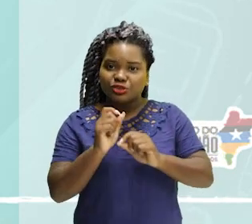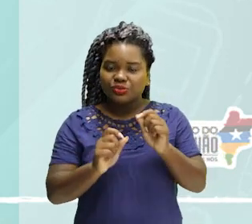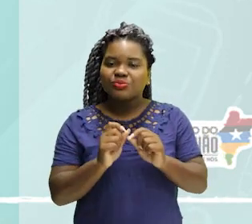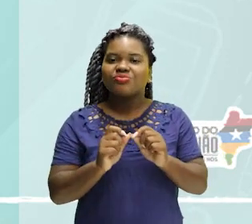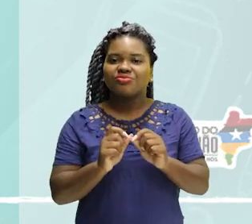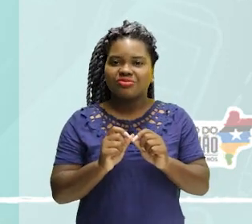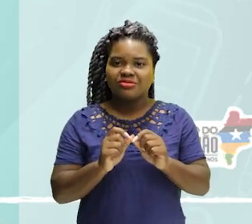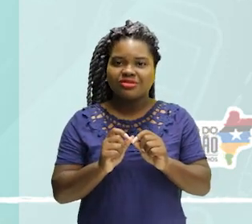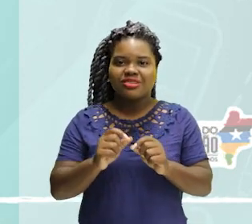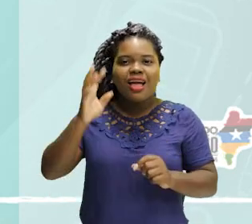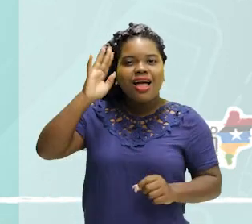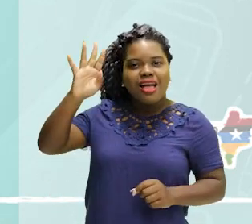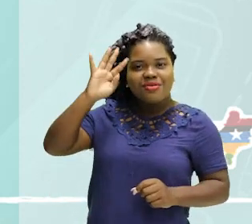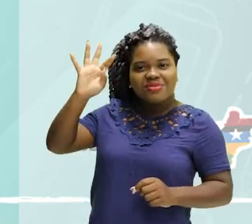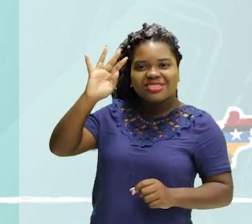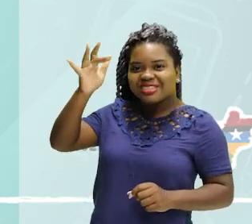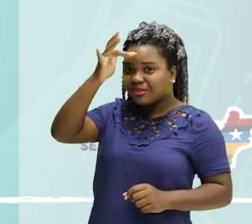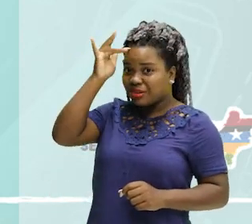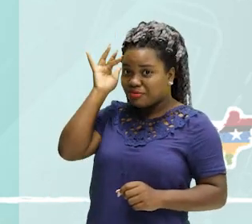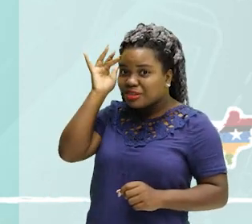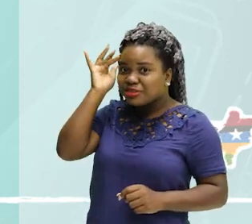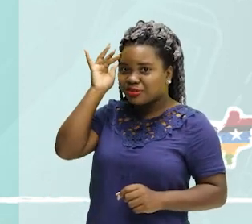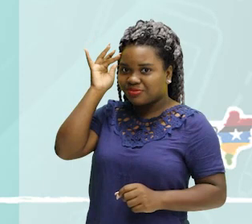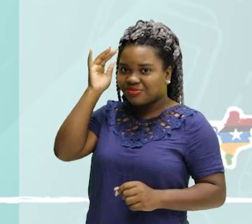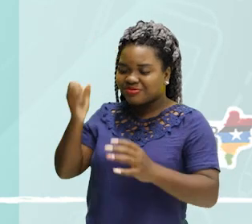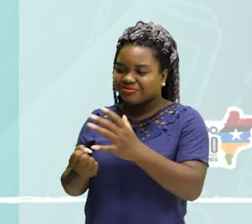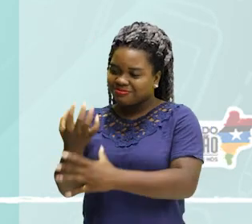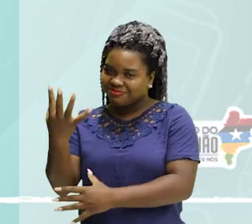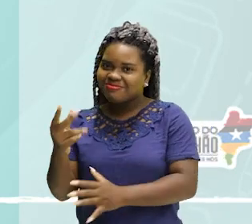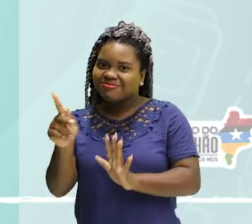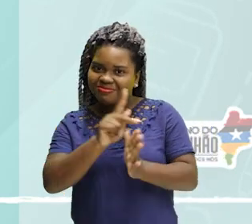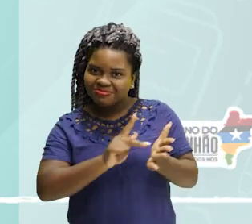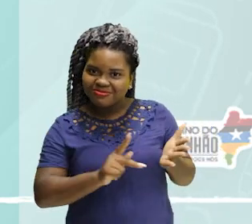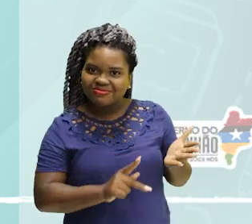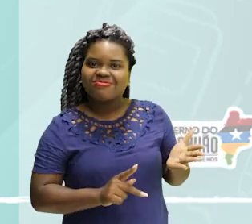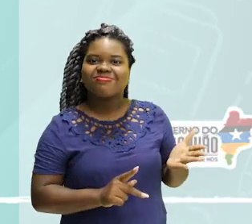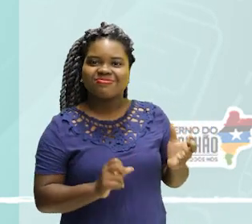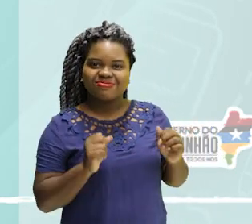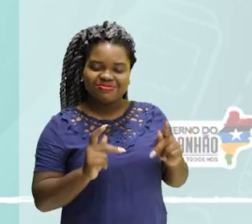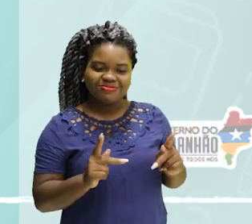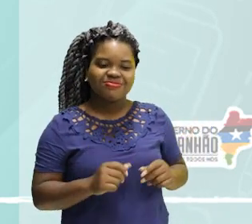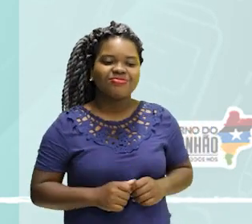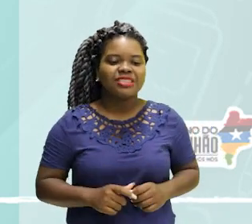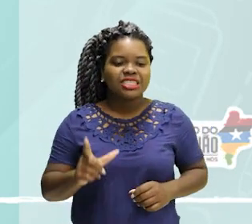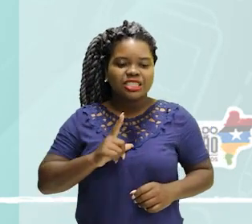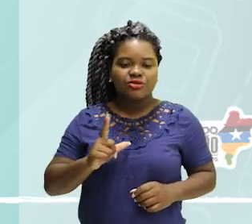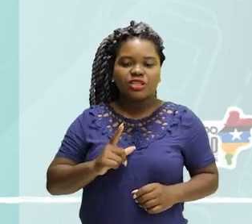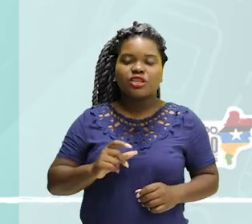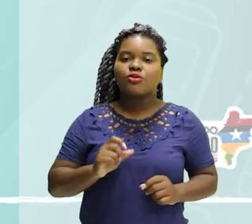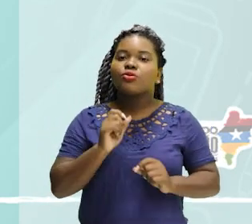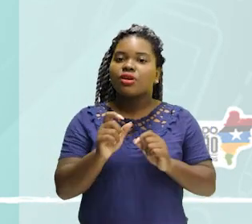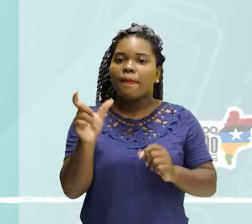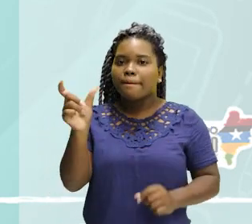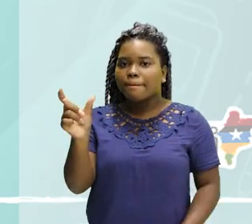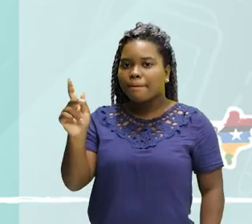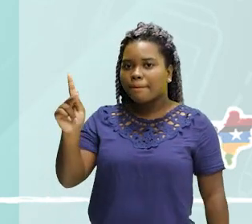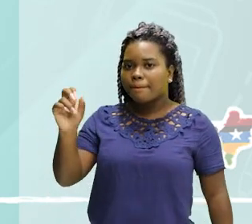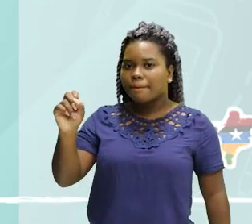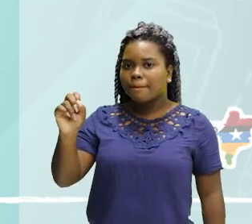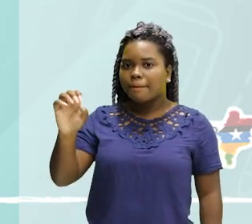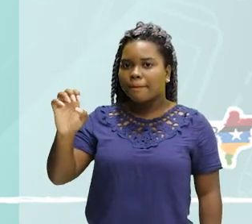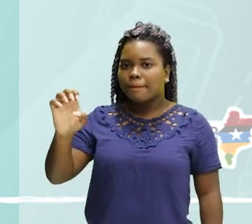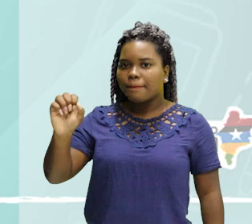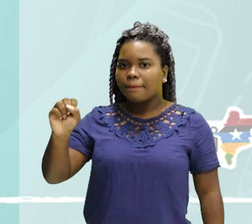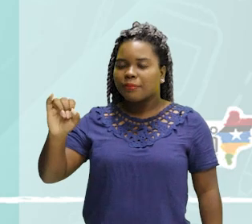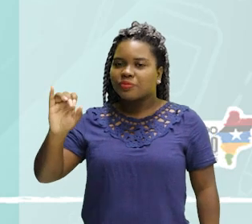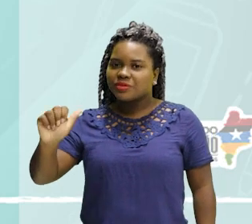leitor. Poesia, segundo o modo comum de falar, quer dizer duas coisas: a arte, que ensina,